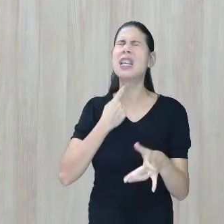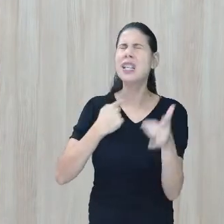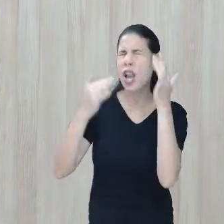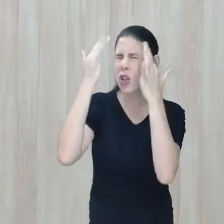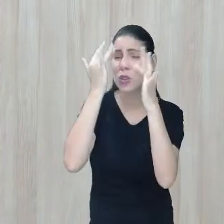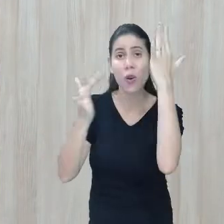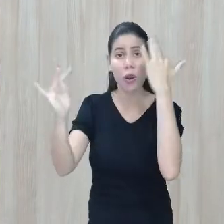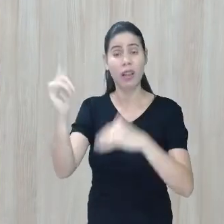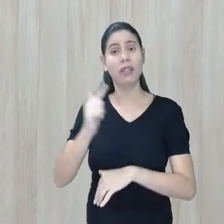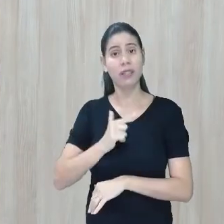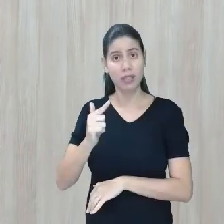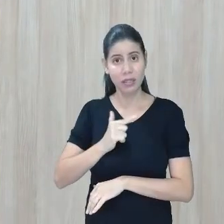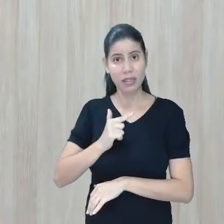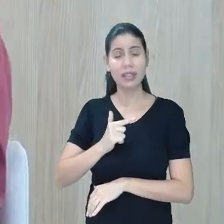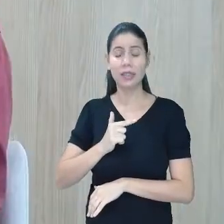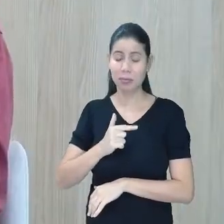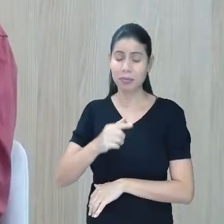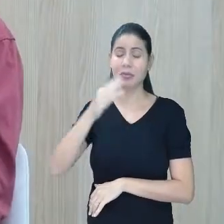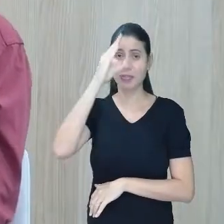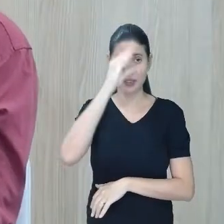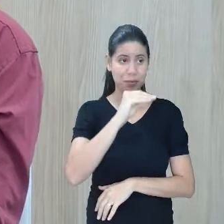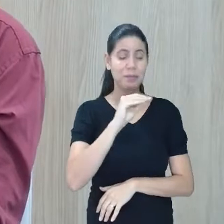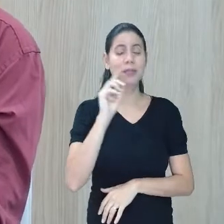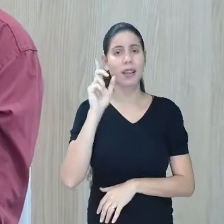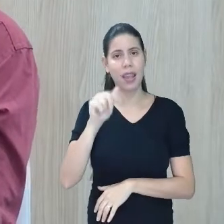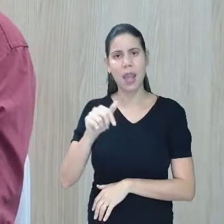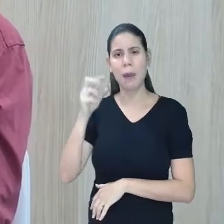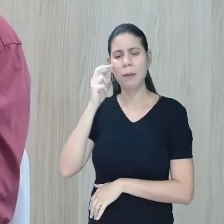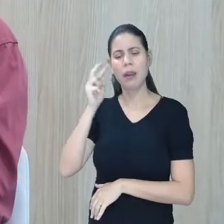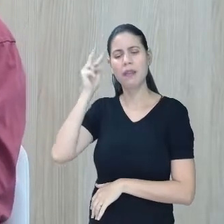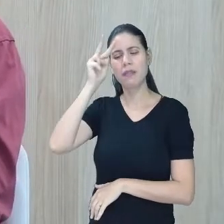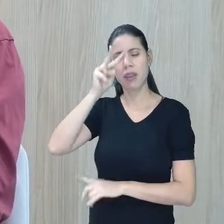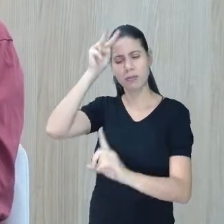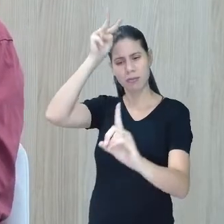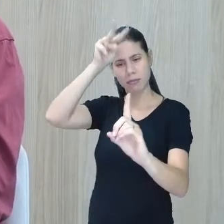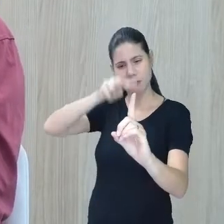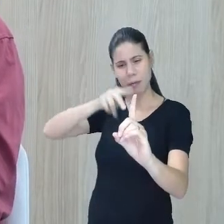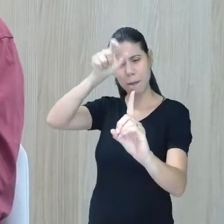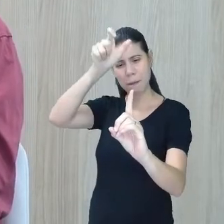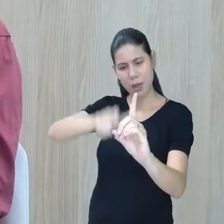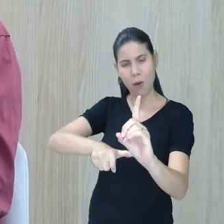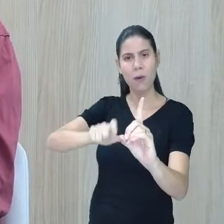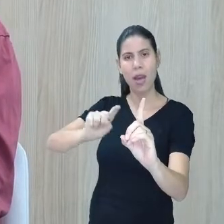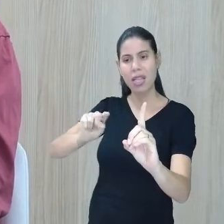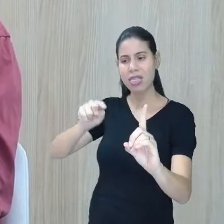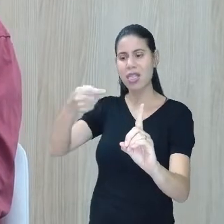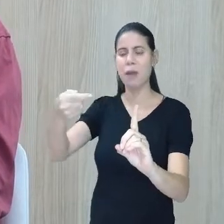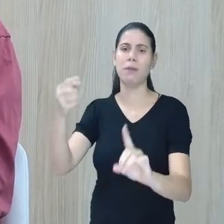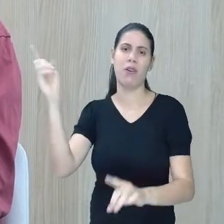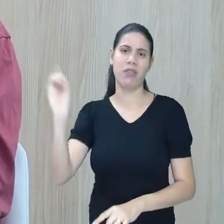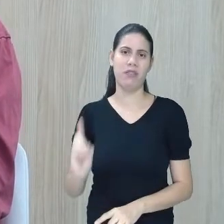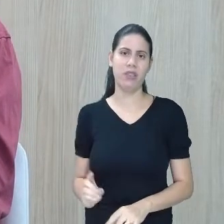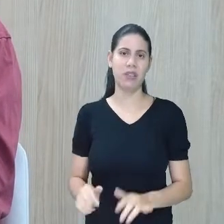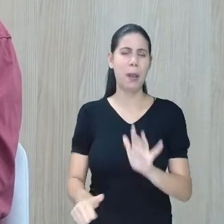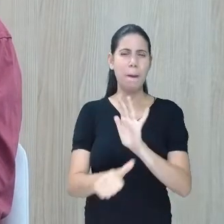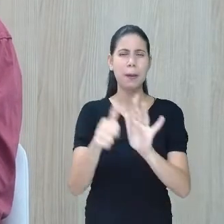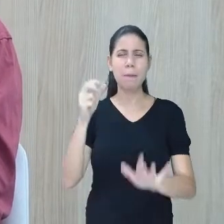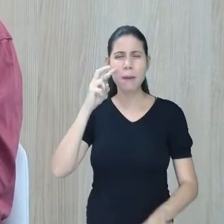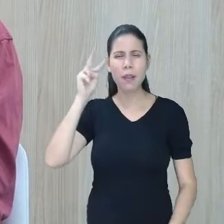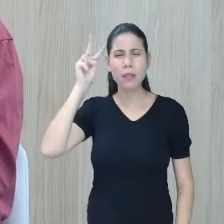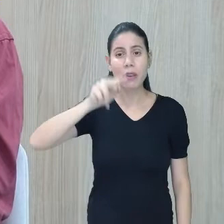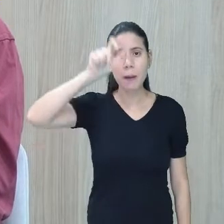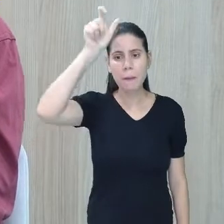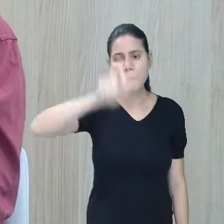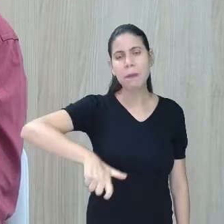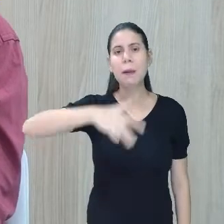sonhos. Não é isso, Carlinhos? Verdade. Primeiro a gente tem que olhar para a pessoa. Isso. Depois a gente vê a deficiência. Mas primeiro a gente tem que ver aquela pessoa, o que é que ela quer na